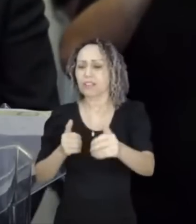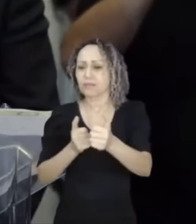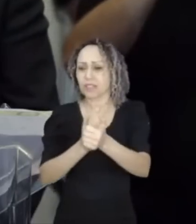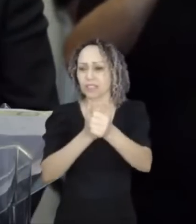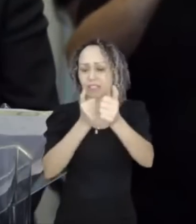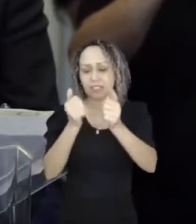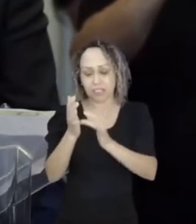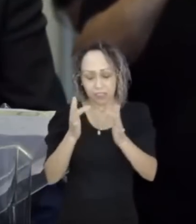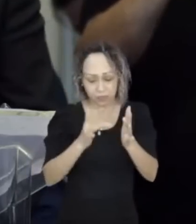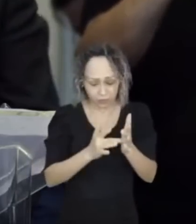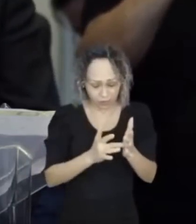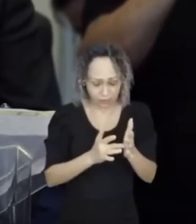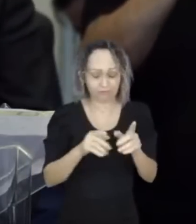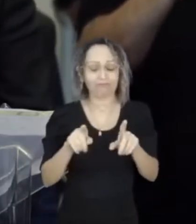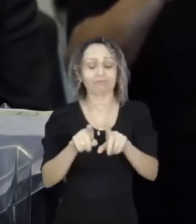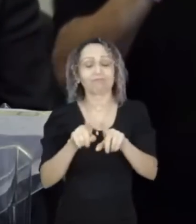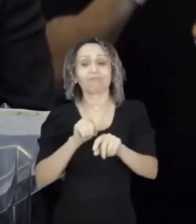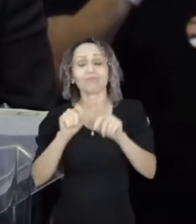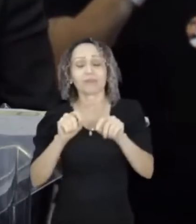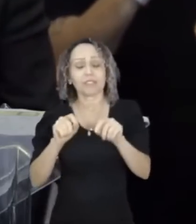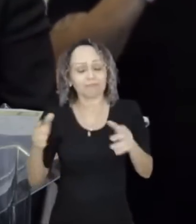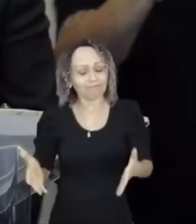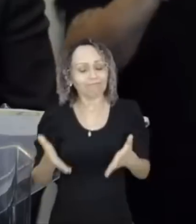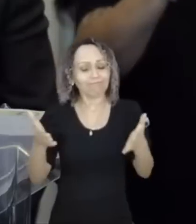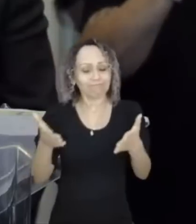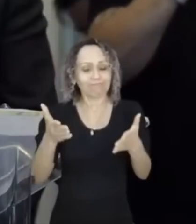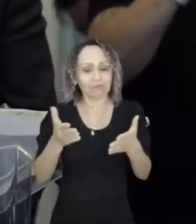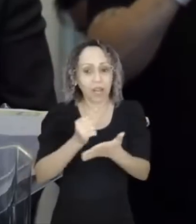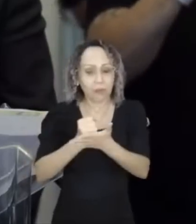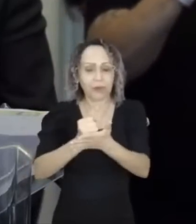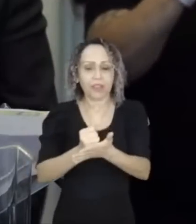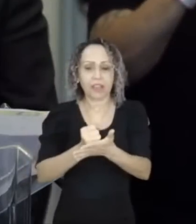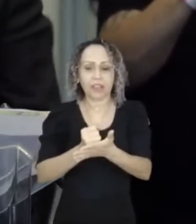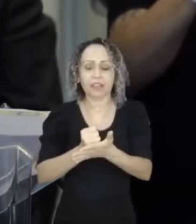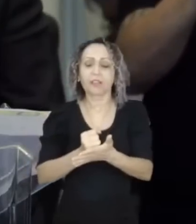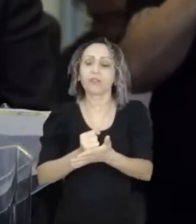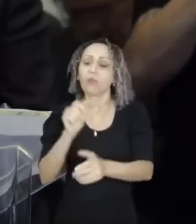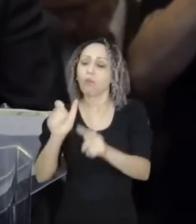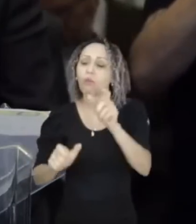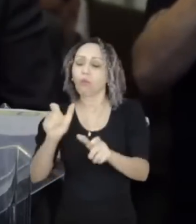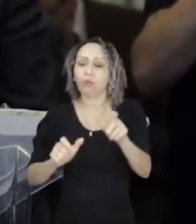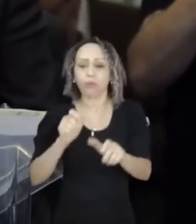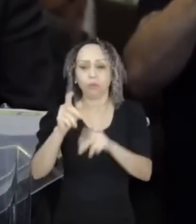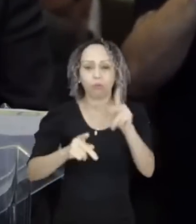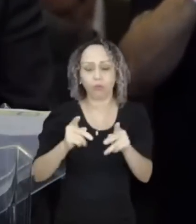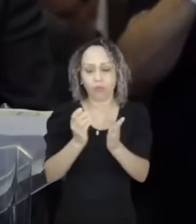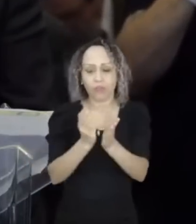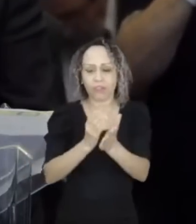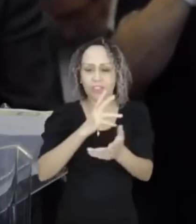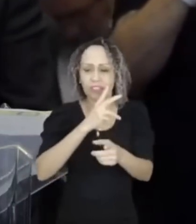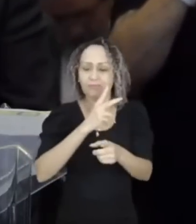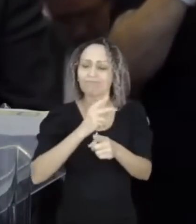apoiar essas conquistas do povo evangélico. E o nosso povo sabe bem que cuidei com especial carinho dos